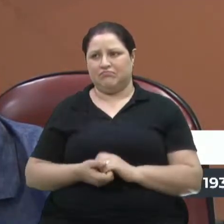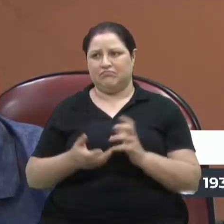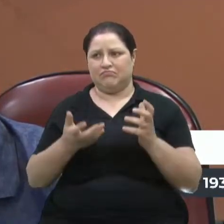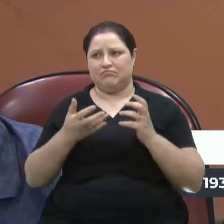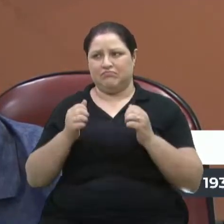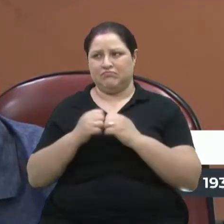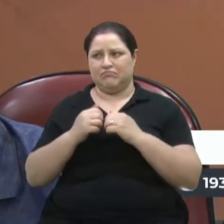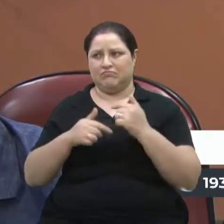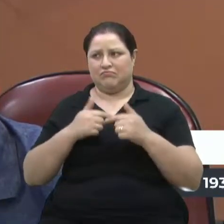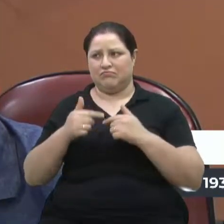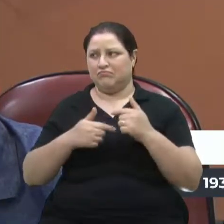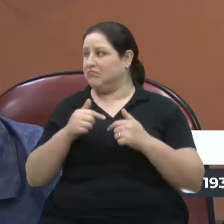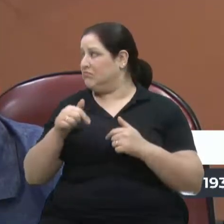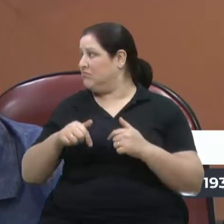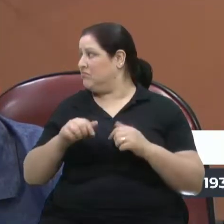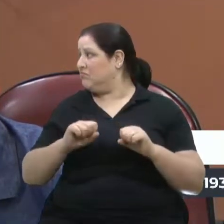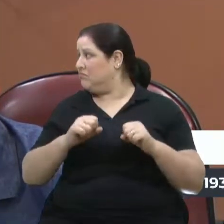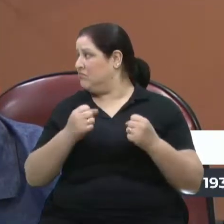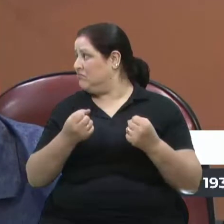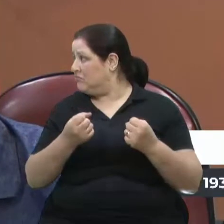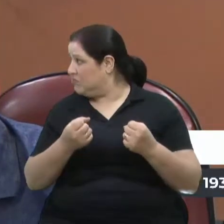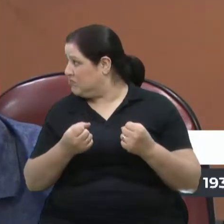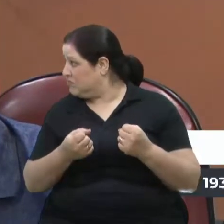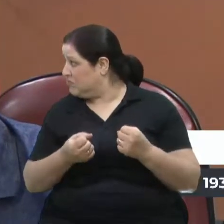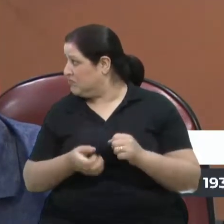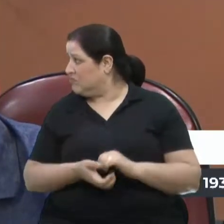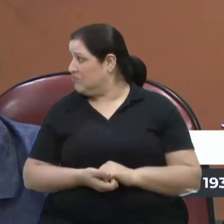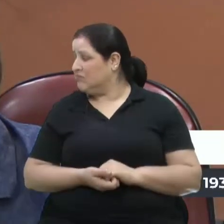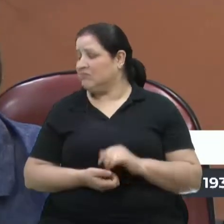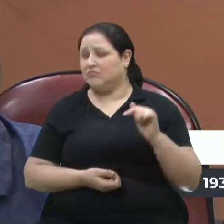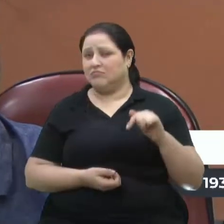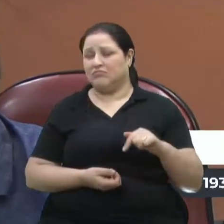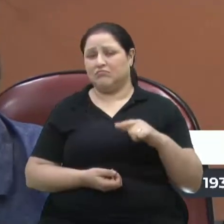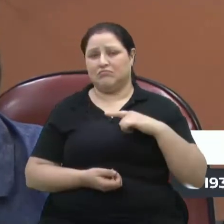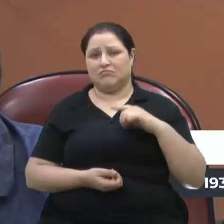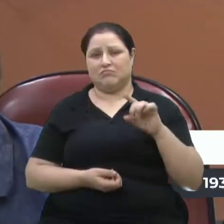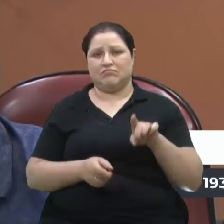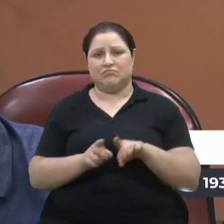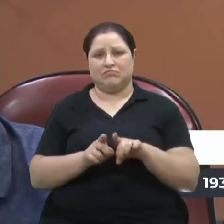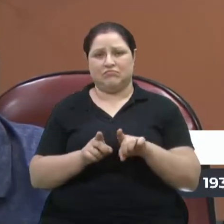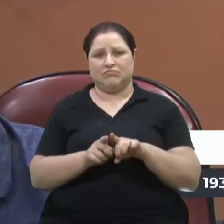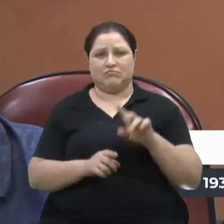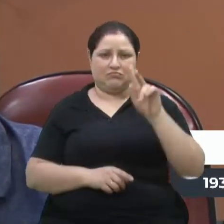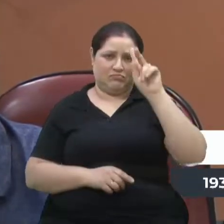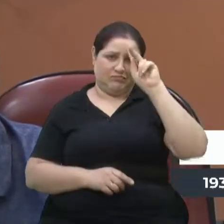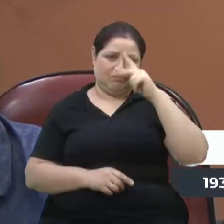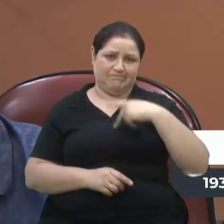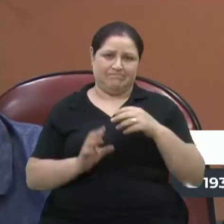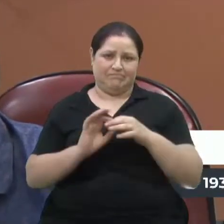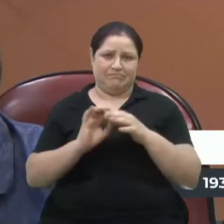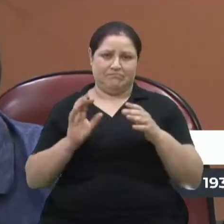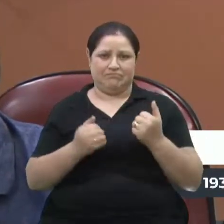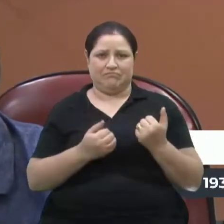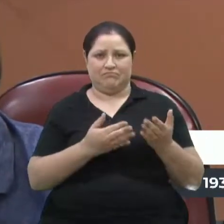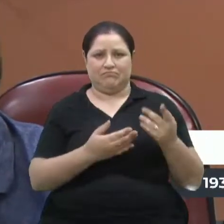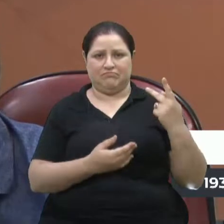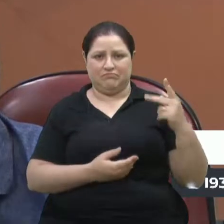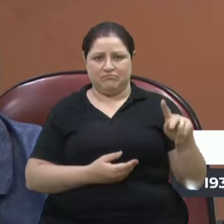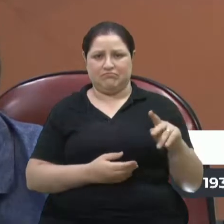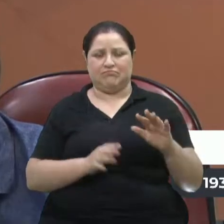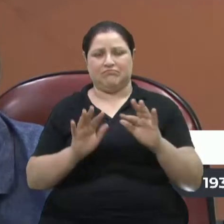trabalho, nessa nossa dedicação aqui no poder público e ter também esta autonomia de poder proporcionar a você e a sua